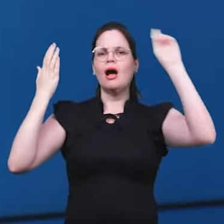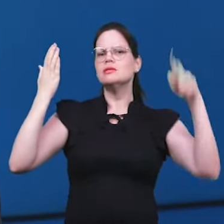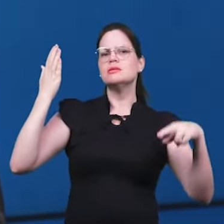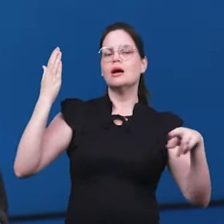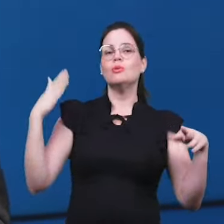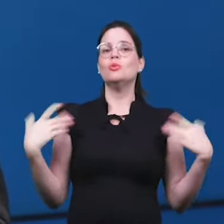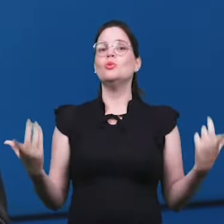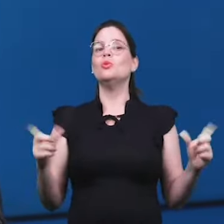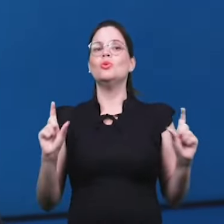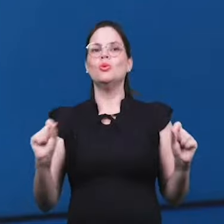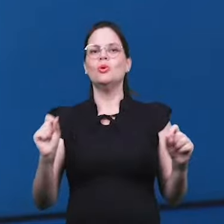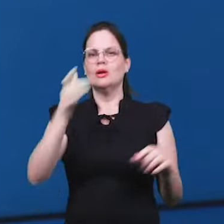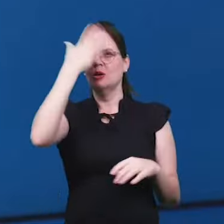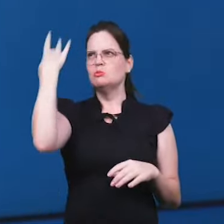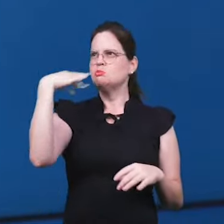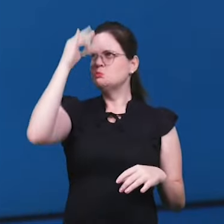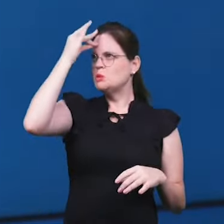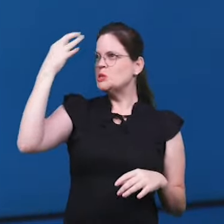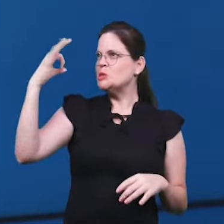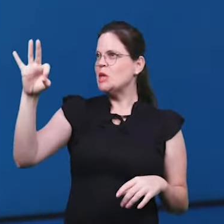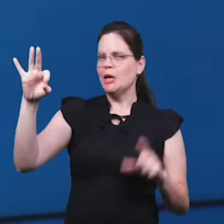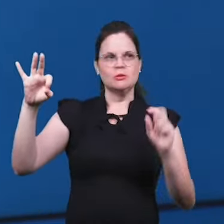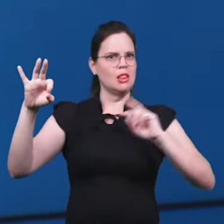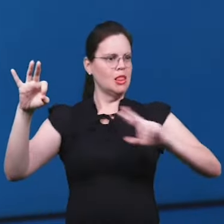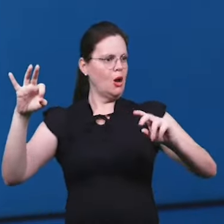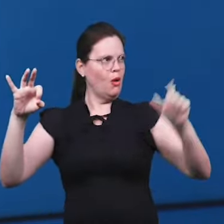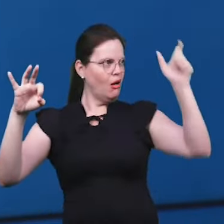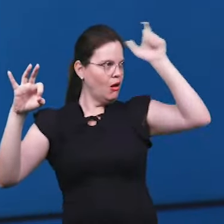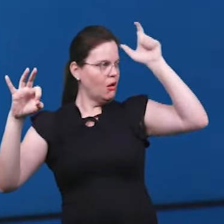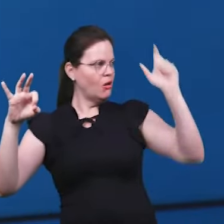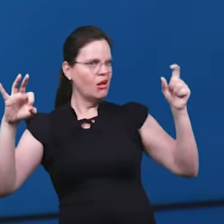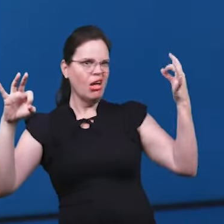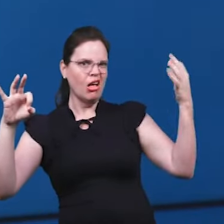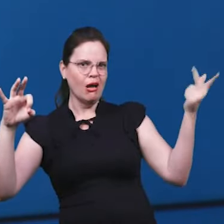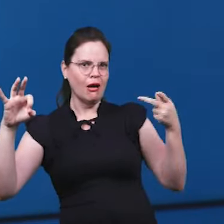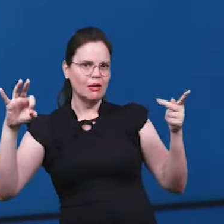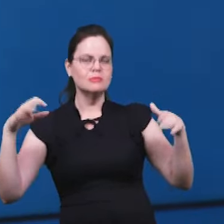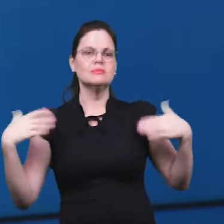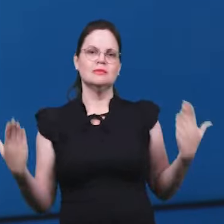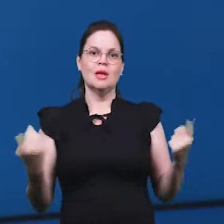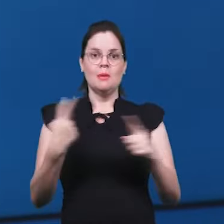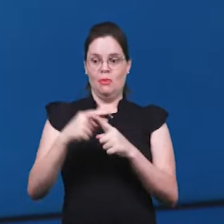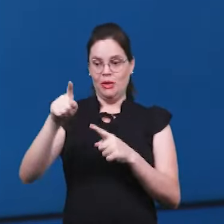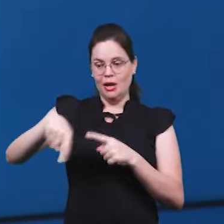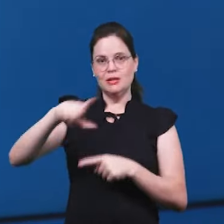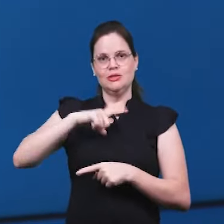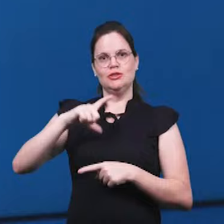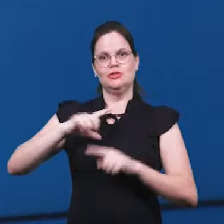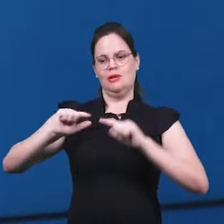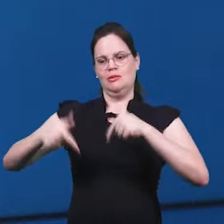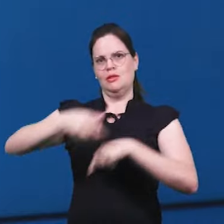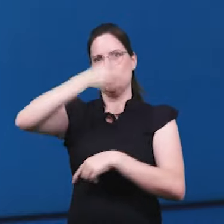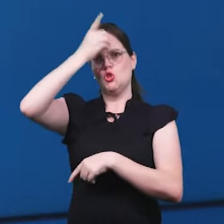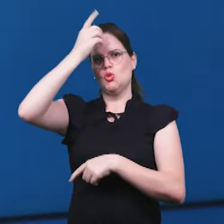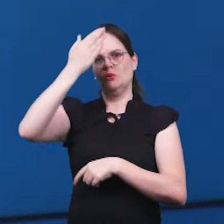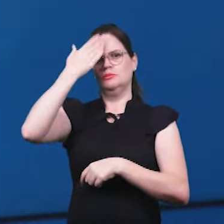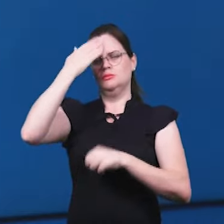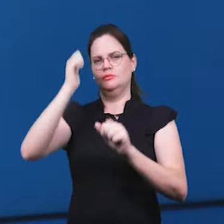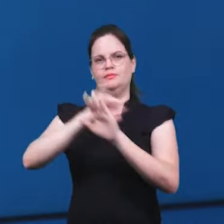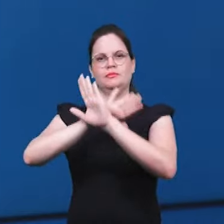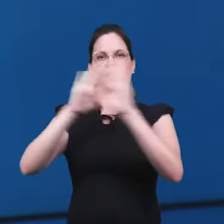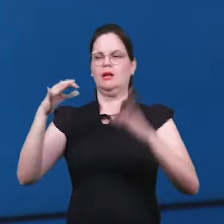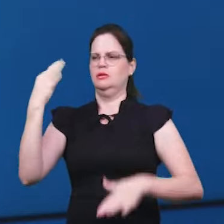que é do Espírito Santo e aquilo que não é do Espírito Santo, porque ali operou também, né, o espírito de inteligência ou